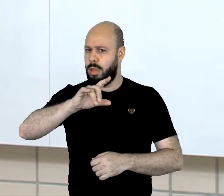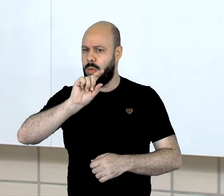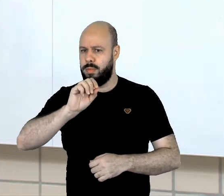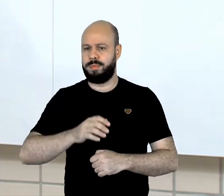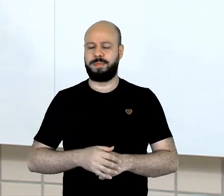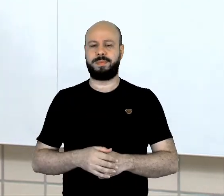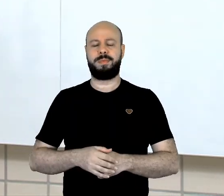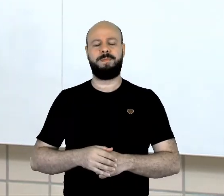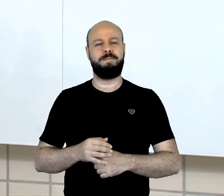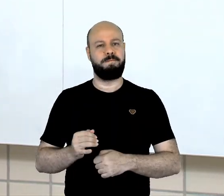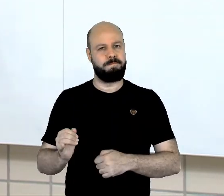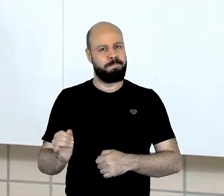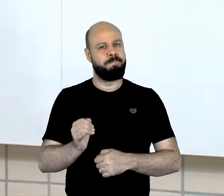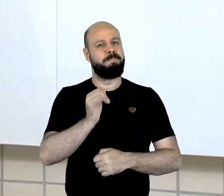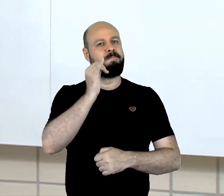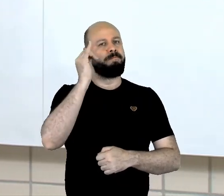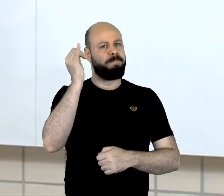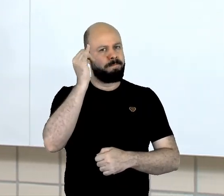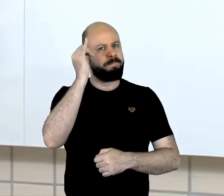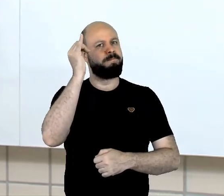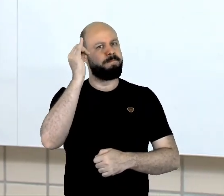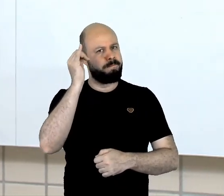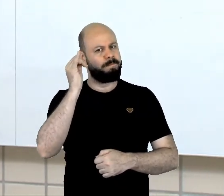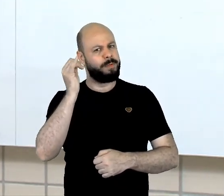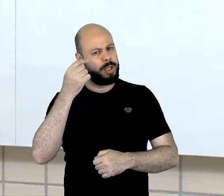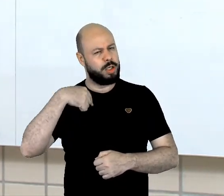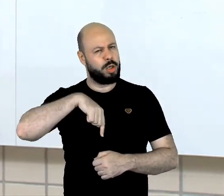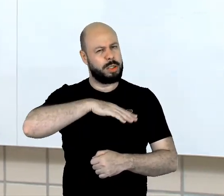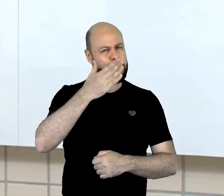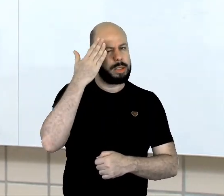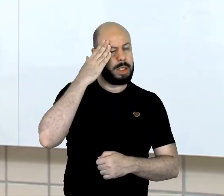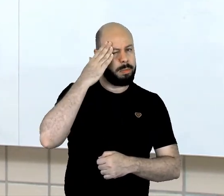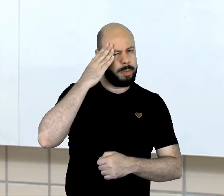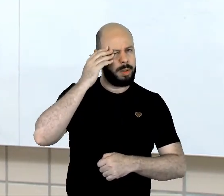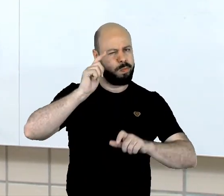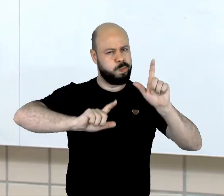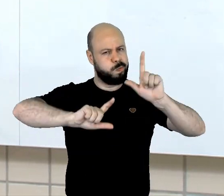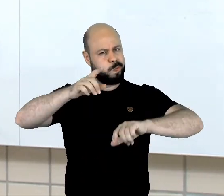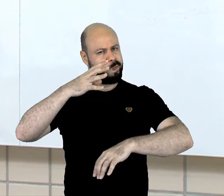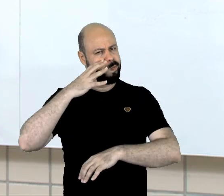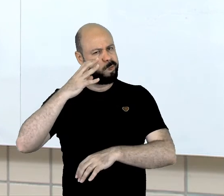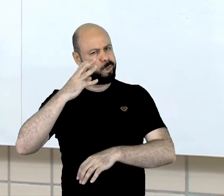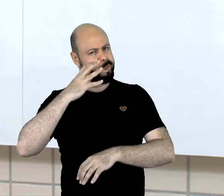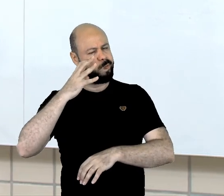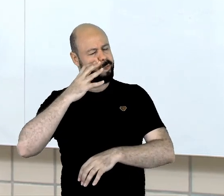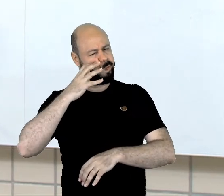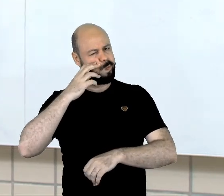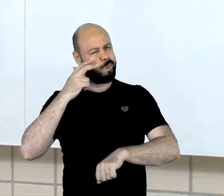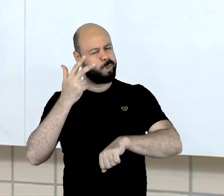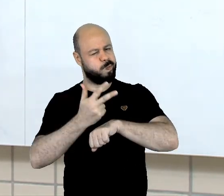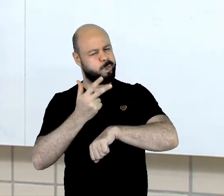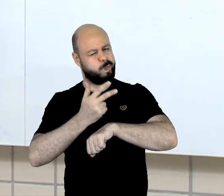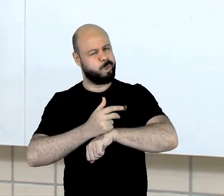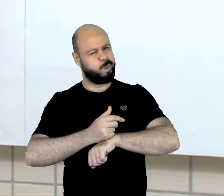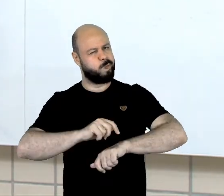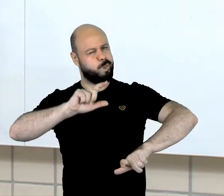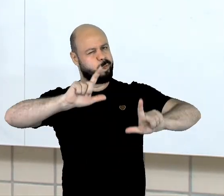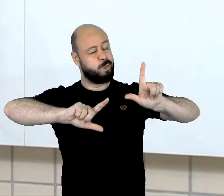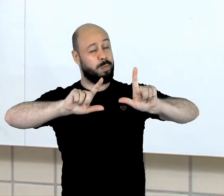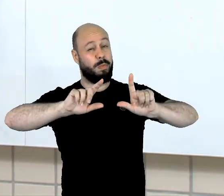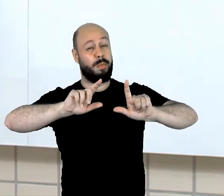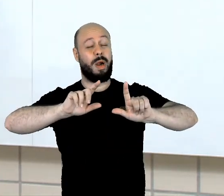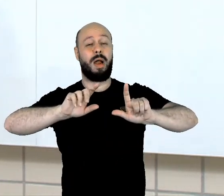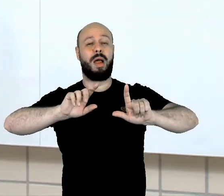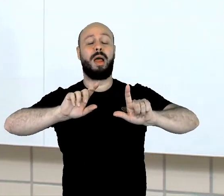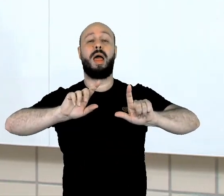a importância de se assistir às aulas gravadas antes de você